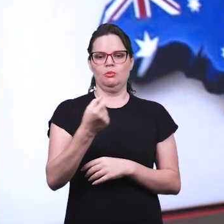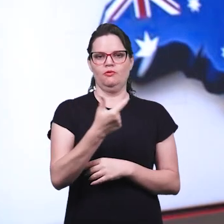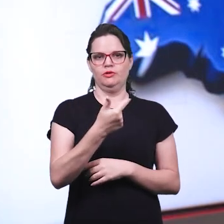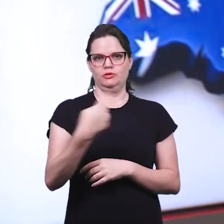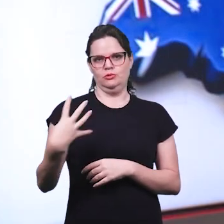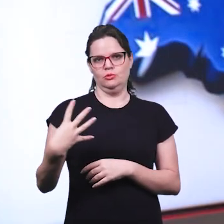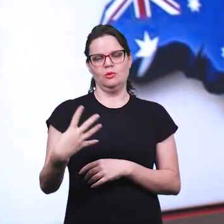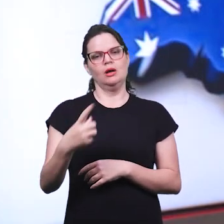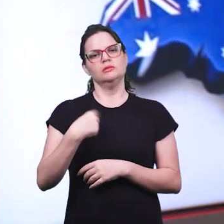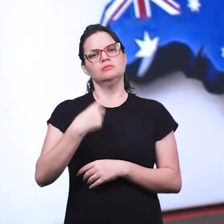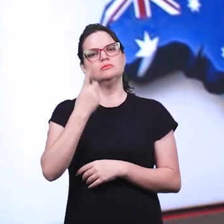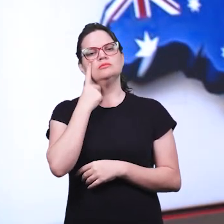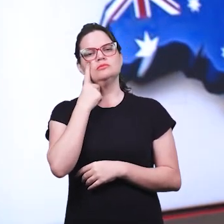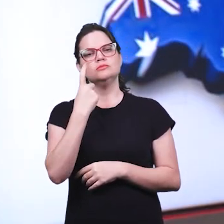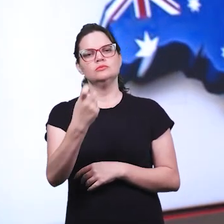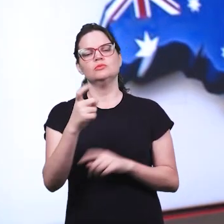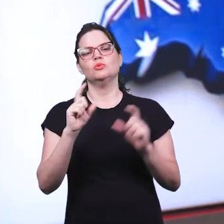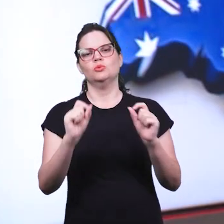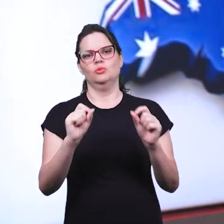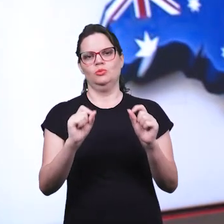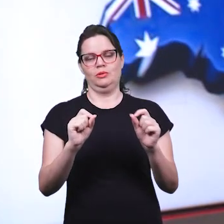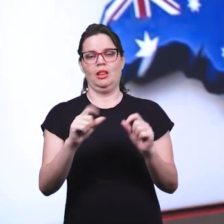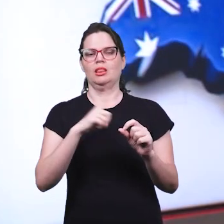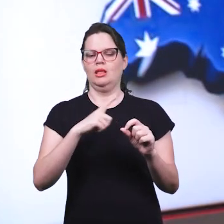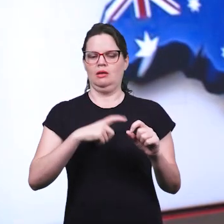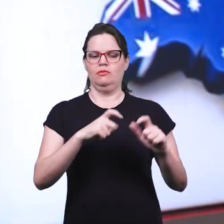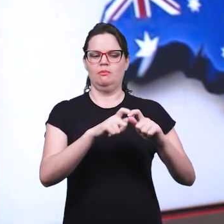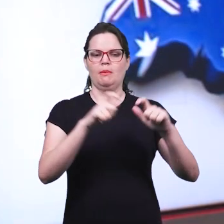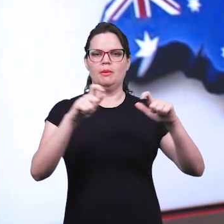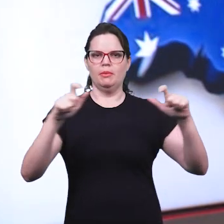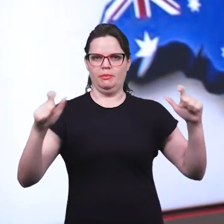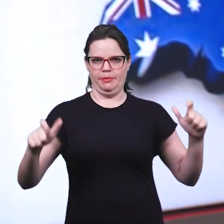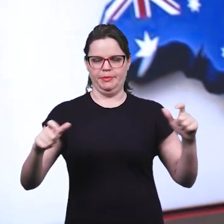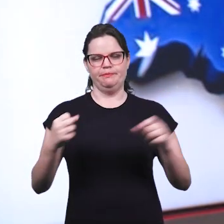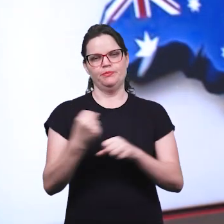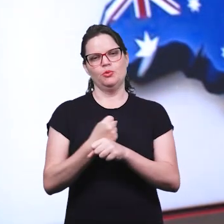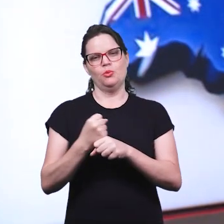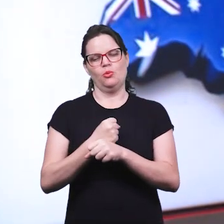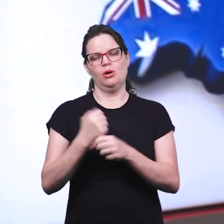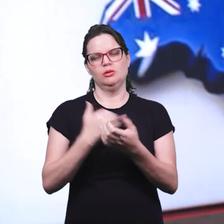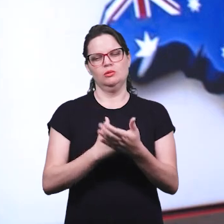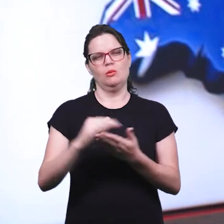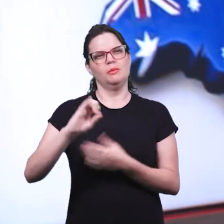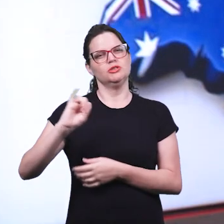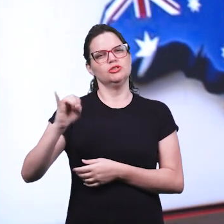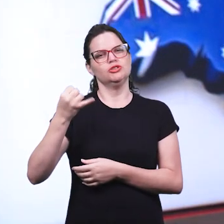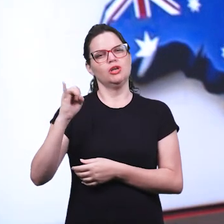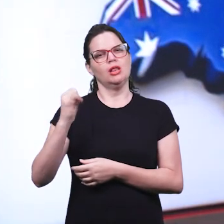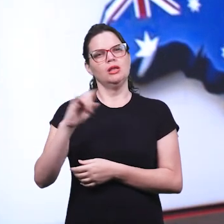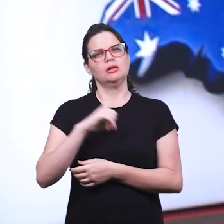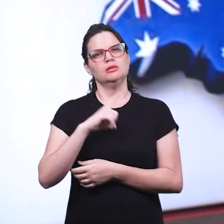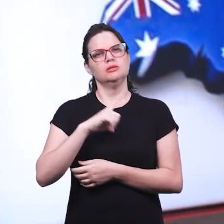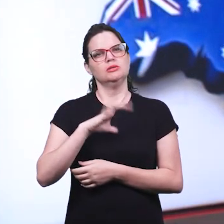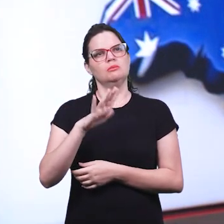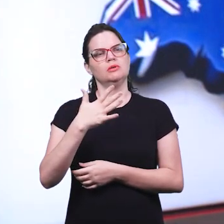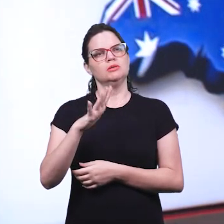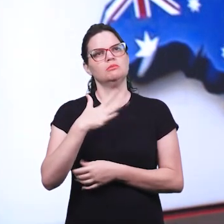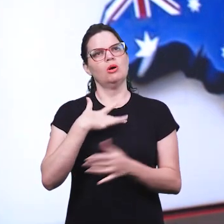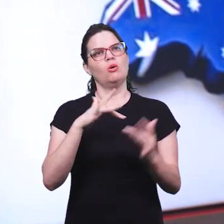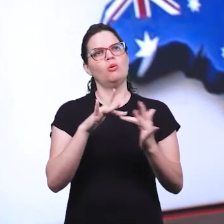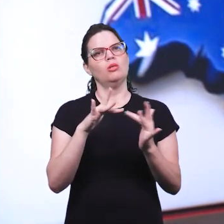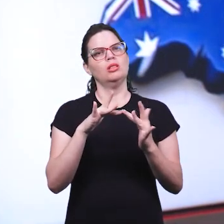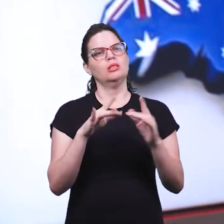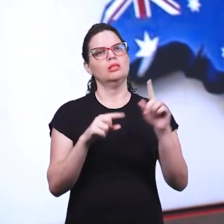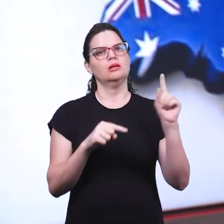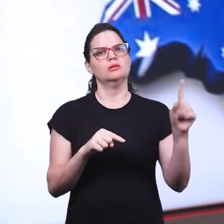2024, observamos um grande crescimento. No início do ano, talvez nós tivéssemos correspondência